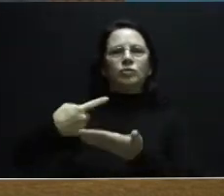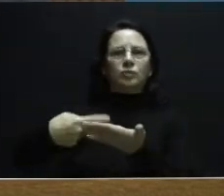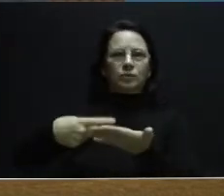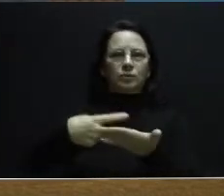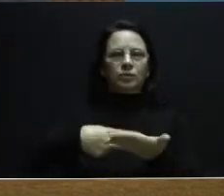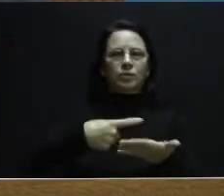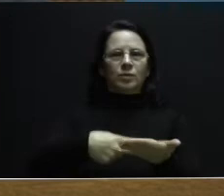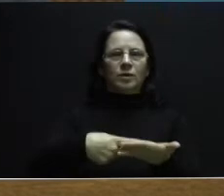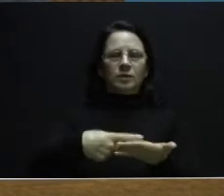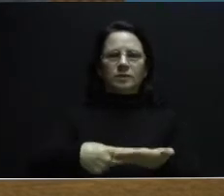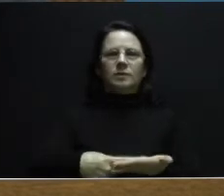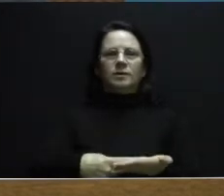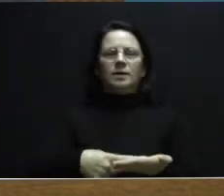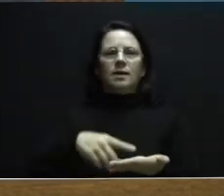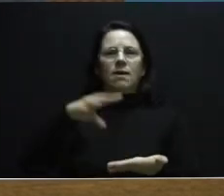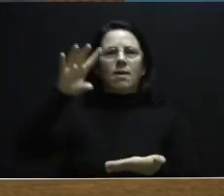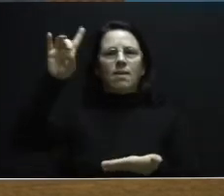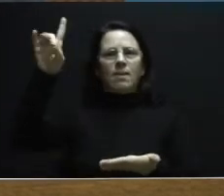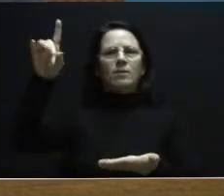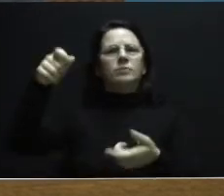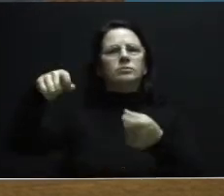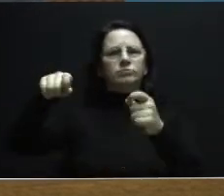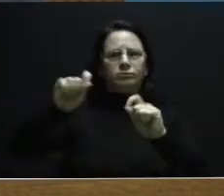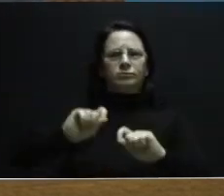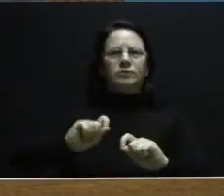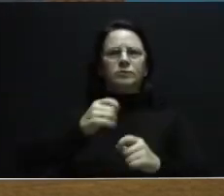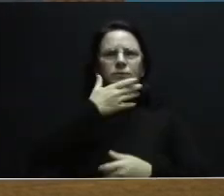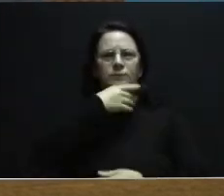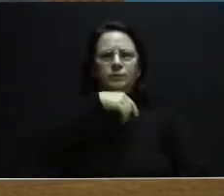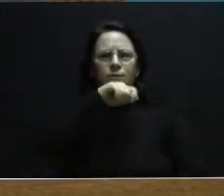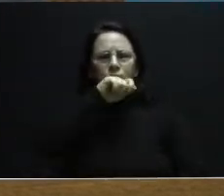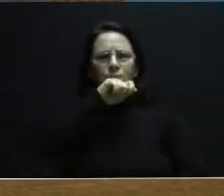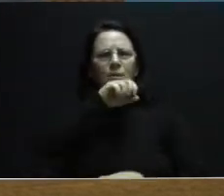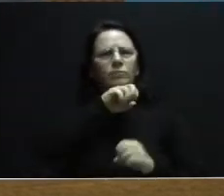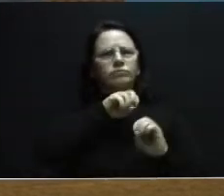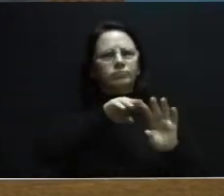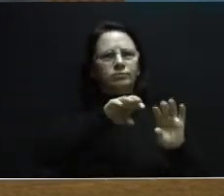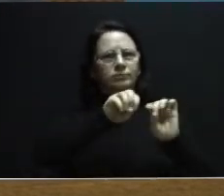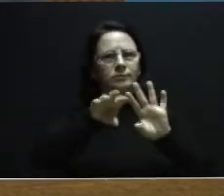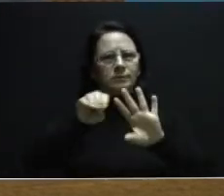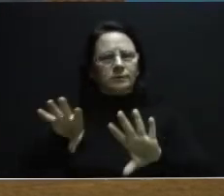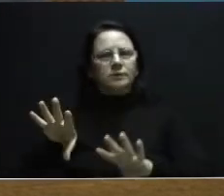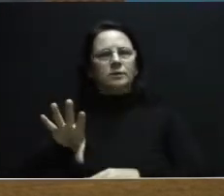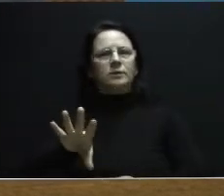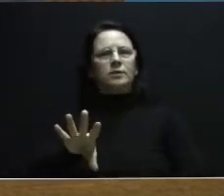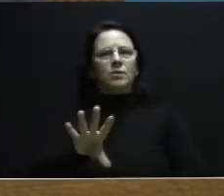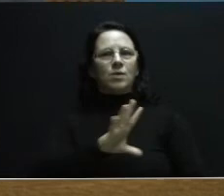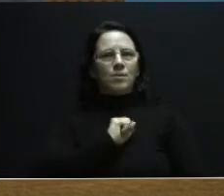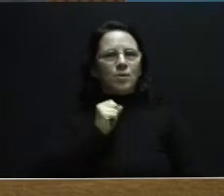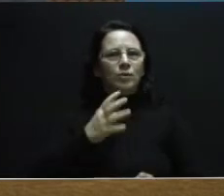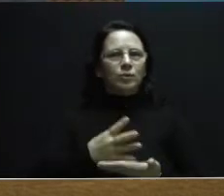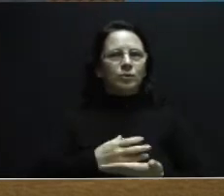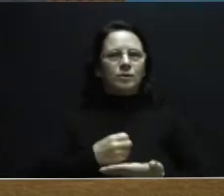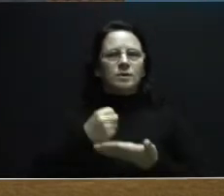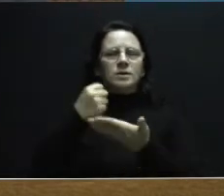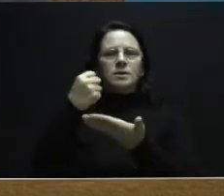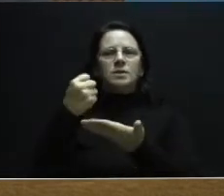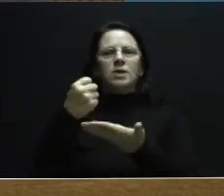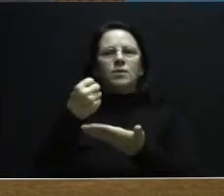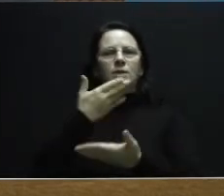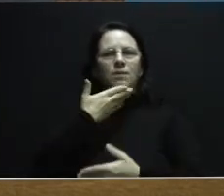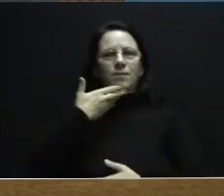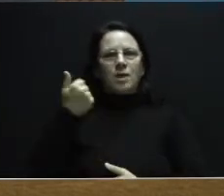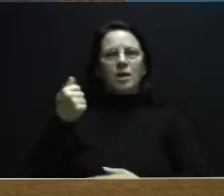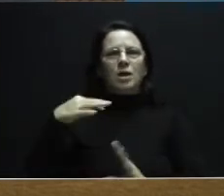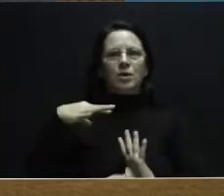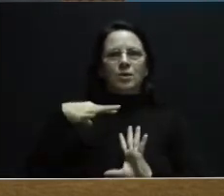isso que ele deixou como a melhor mensagem de todas. O amor é a única forma de nos salvar e a única forma de melhorar o mundo